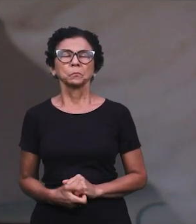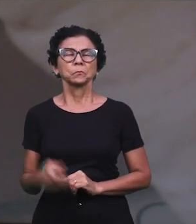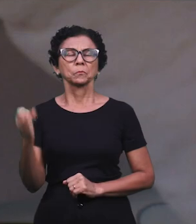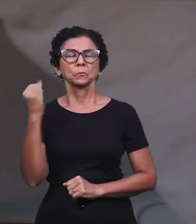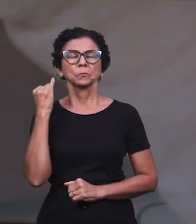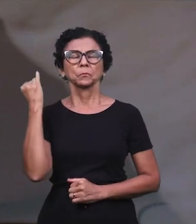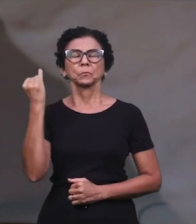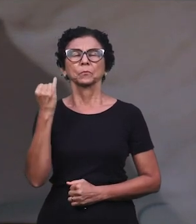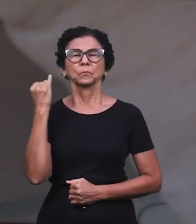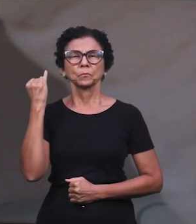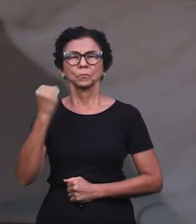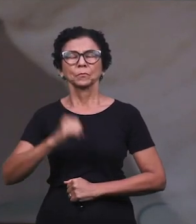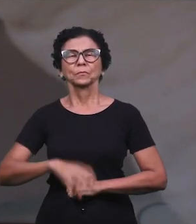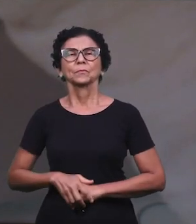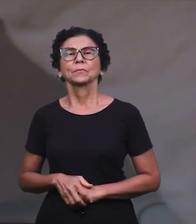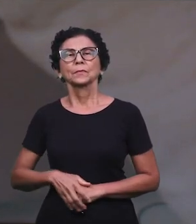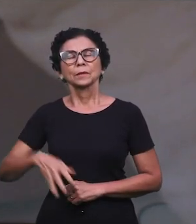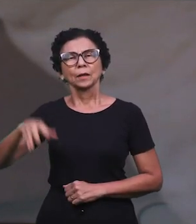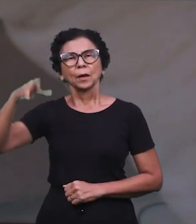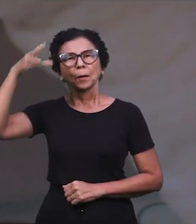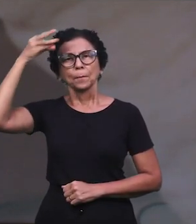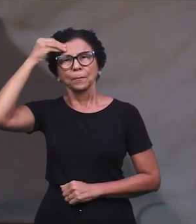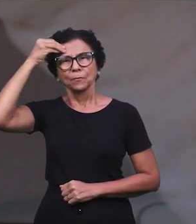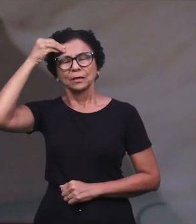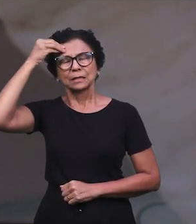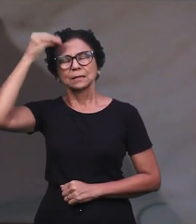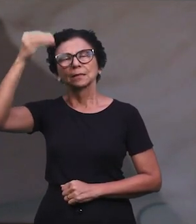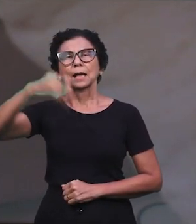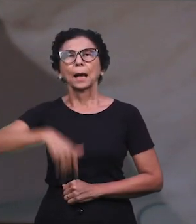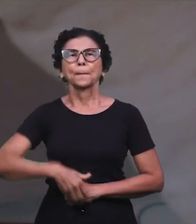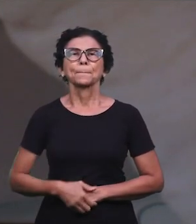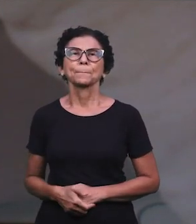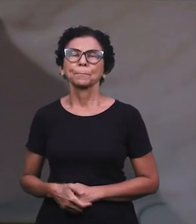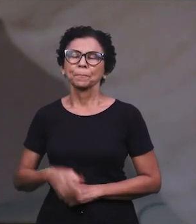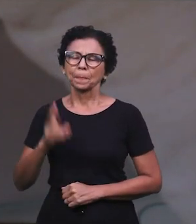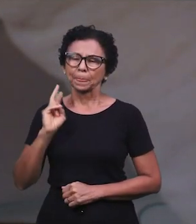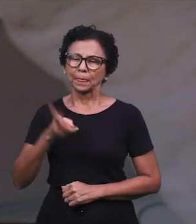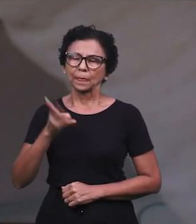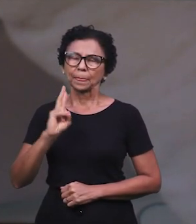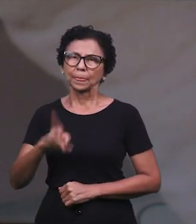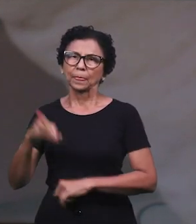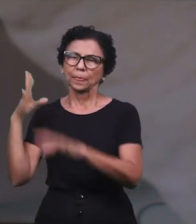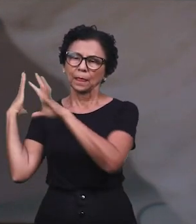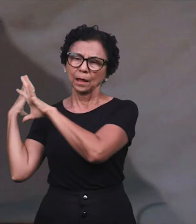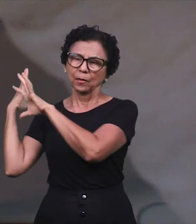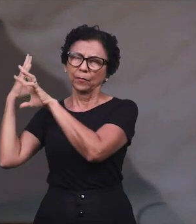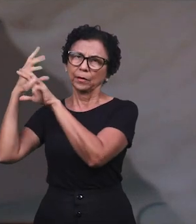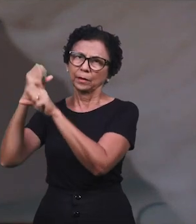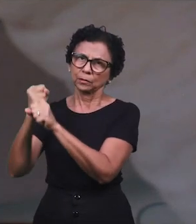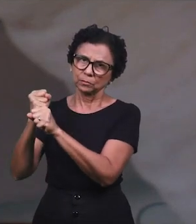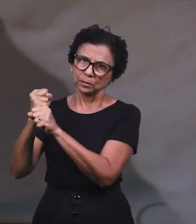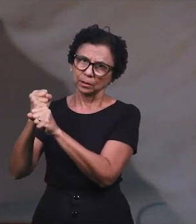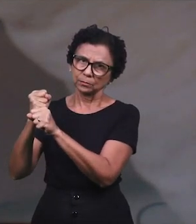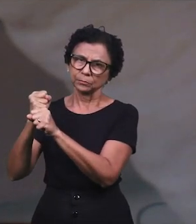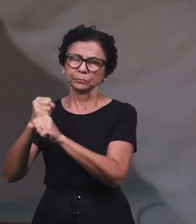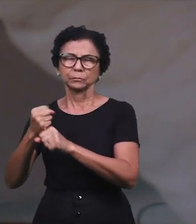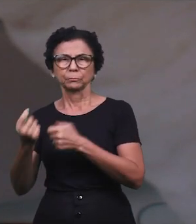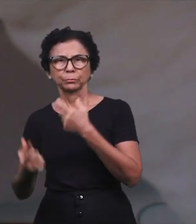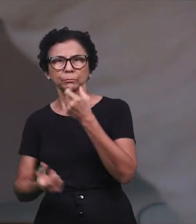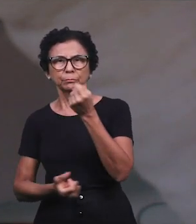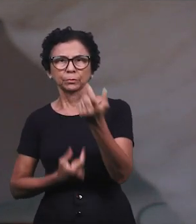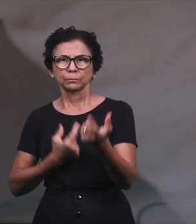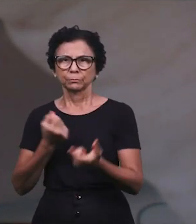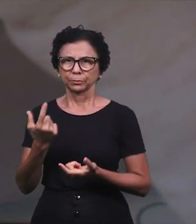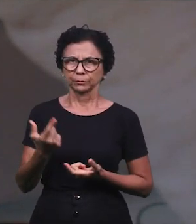de fixação do aprendizado que você faça revisões frequentes, revisões regulares. E eu